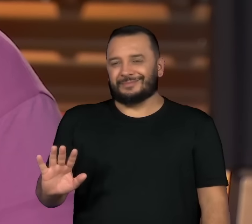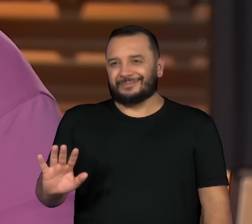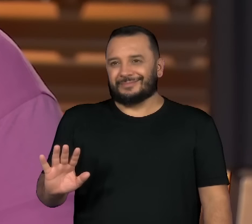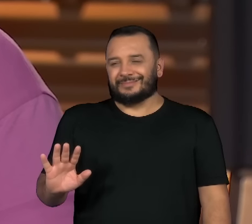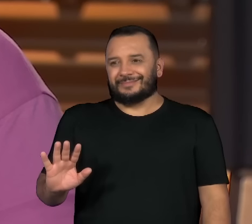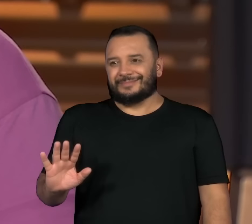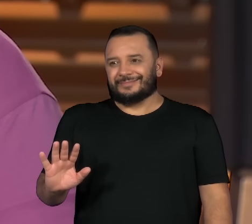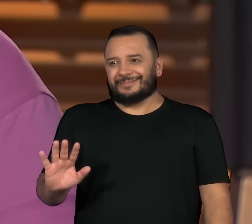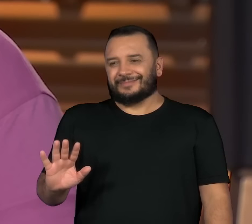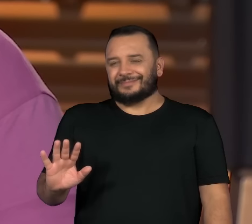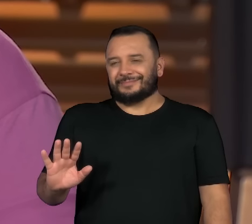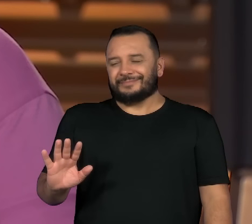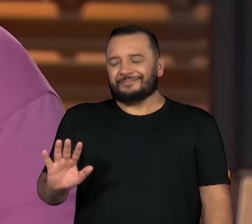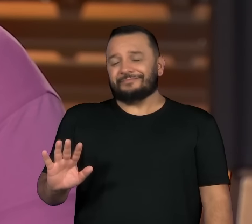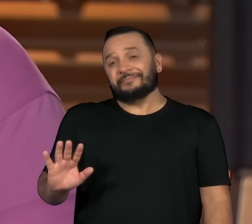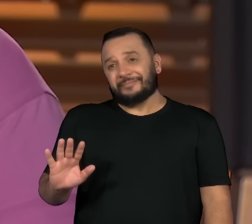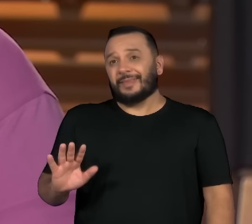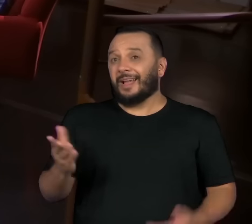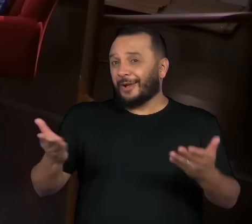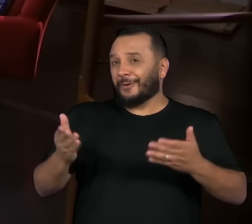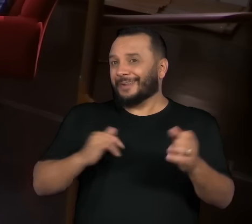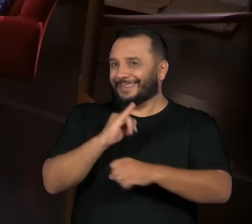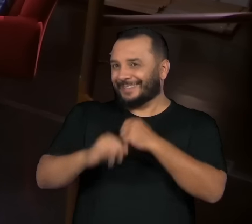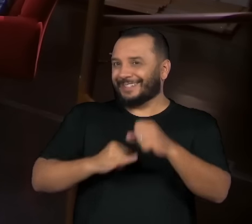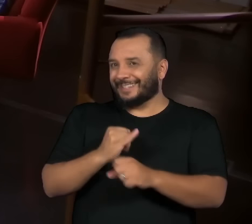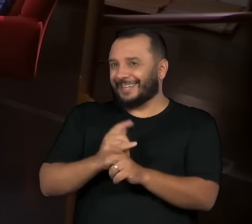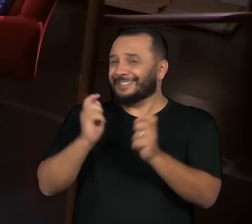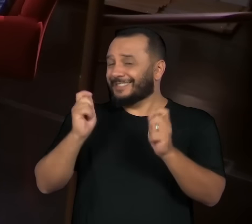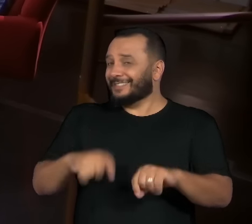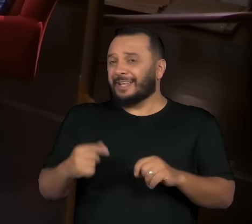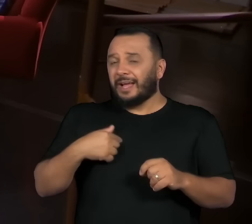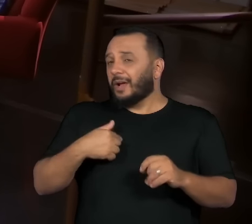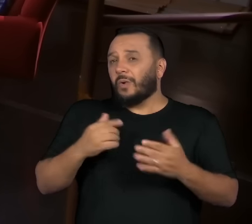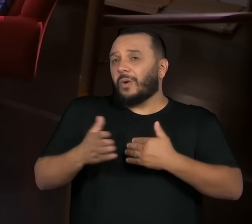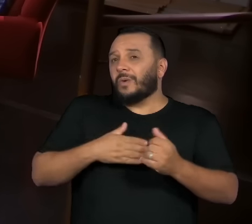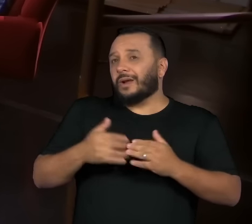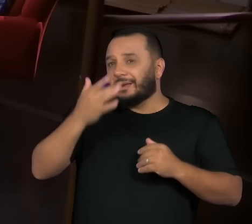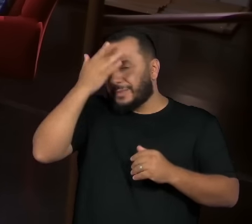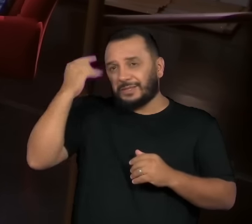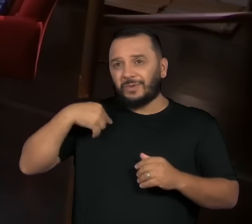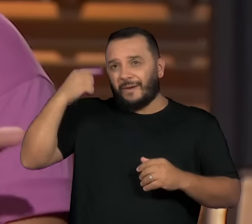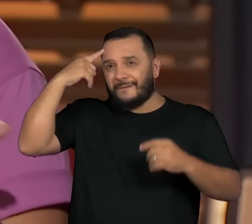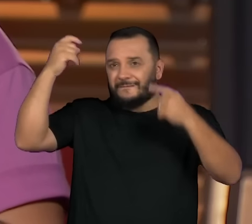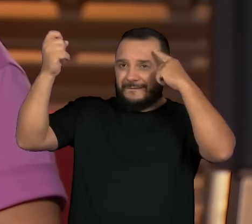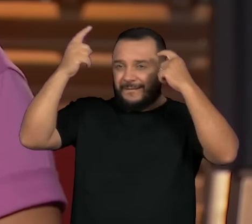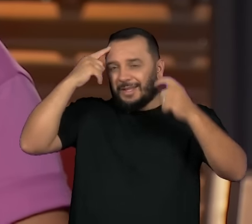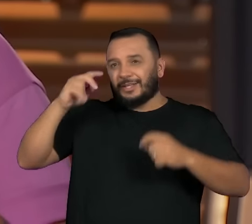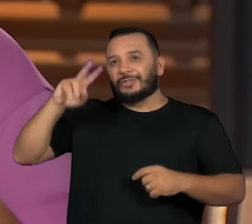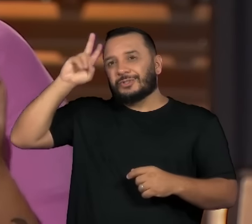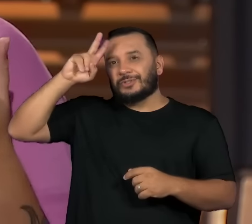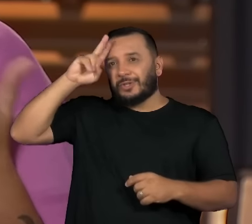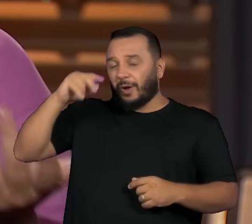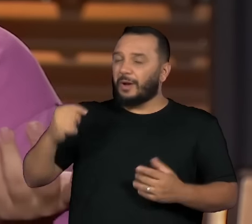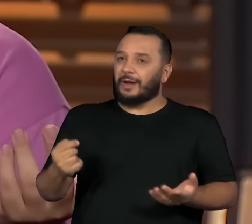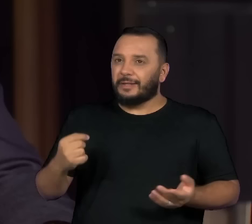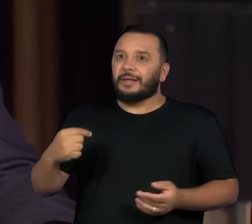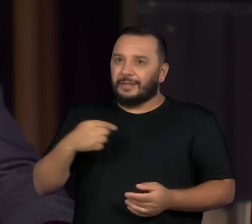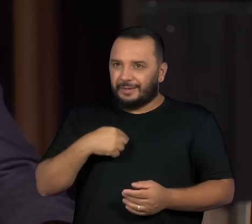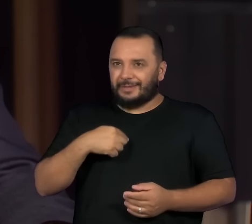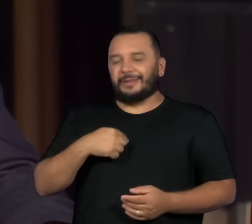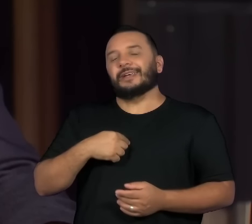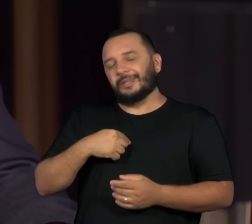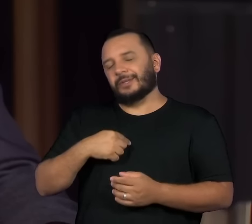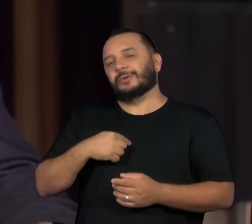Que a internet deu essa possibilidade da gente fazer as nossas histórias. Eu digo a gente porque eu sou do Rio Grande do